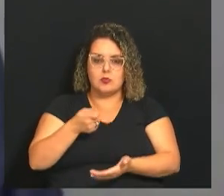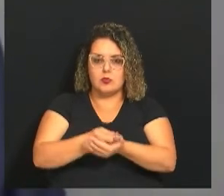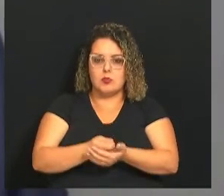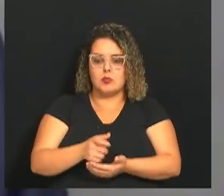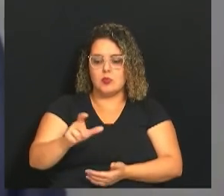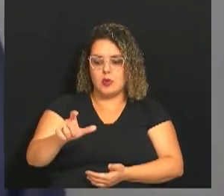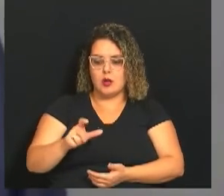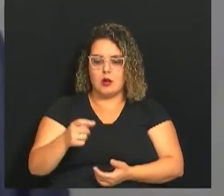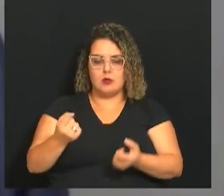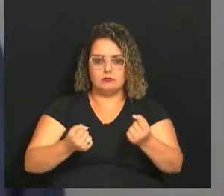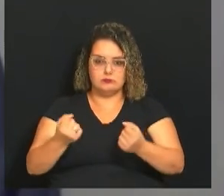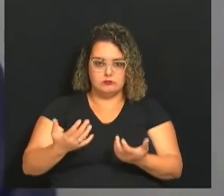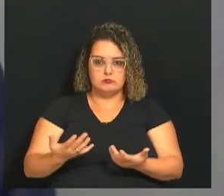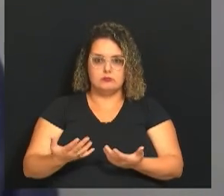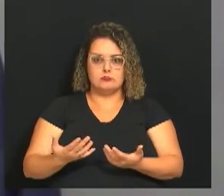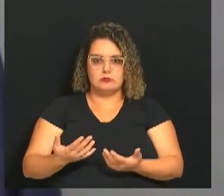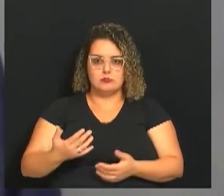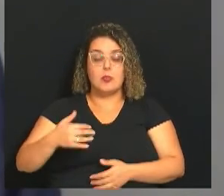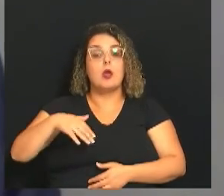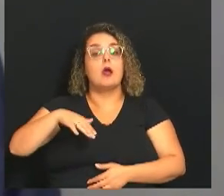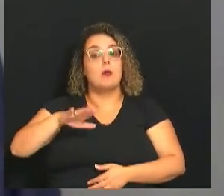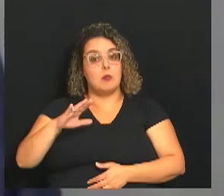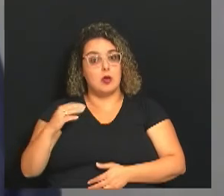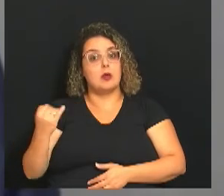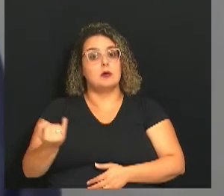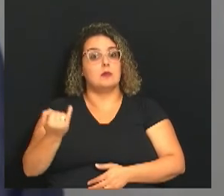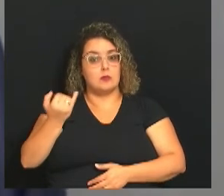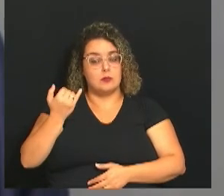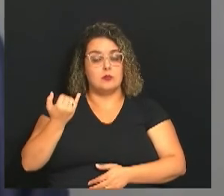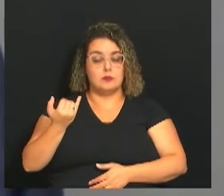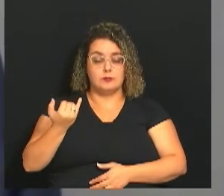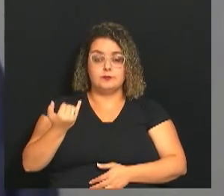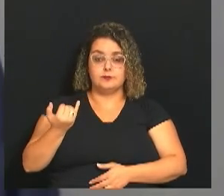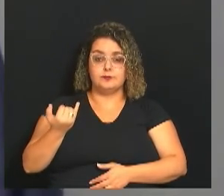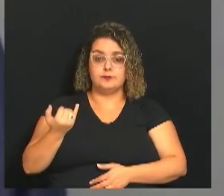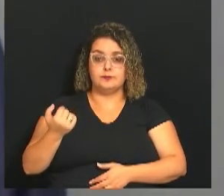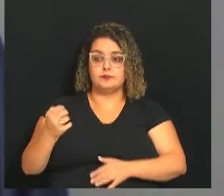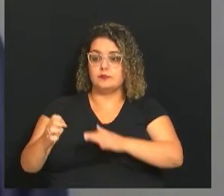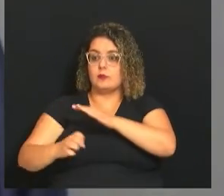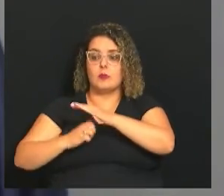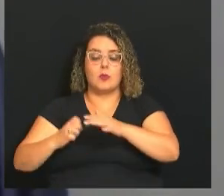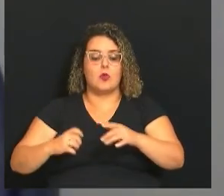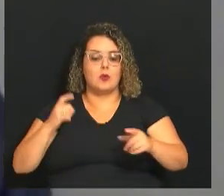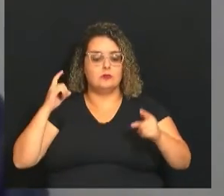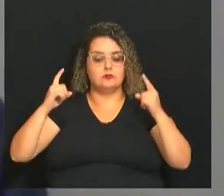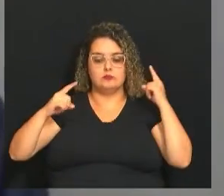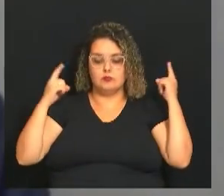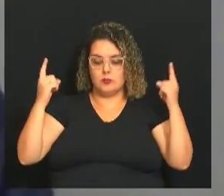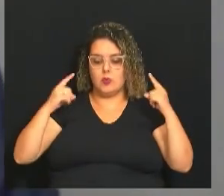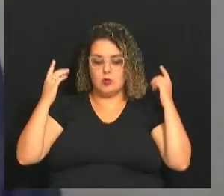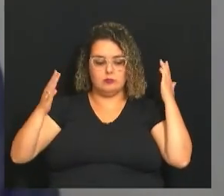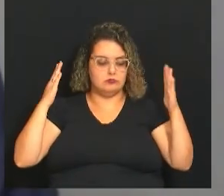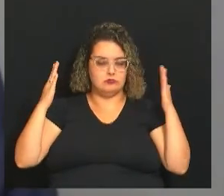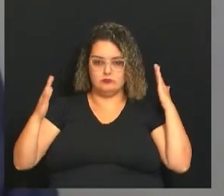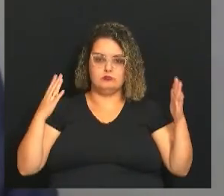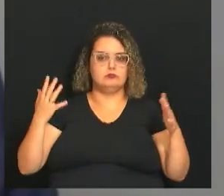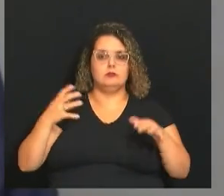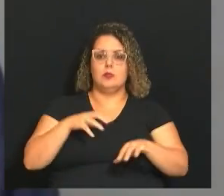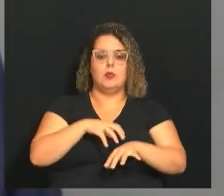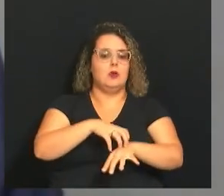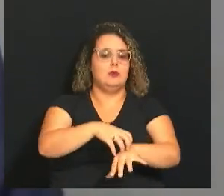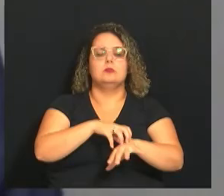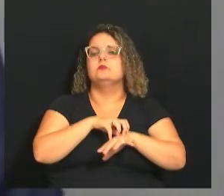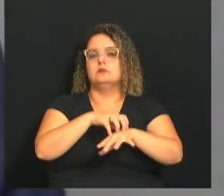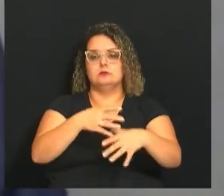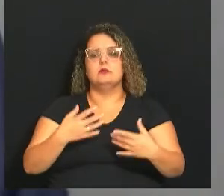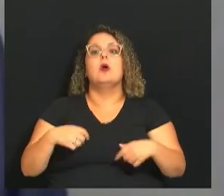prevenção das empresas é mais importante ainda. Então, as empresas de transportes o transporte rodoviário, essas têm que